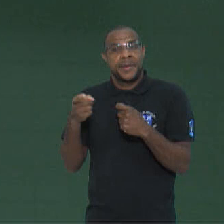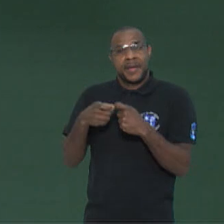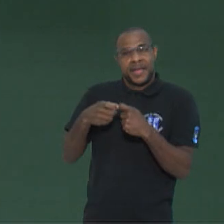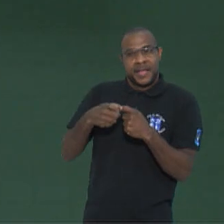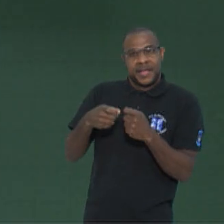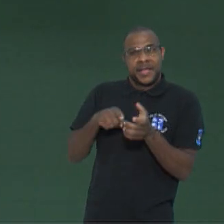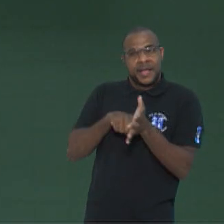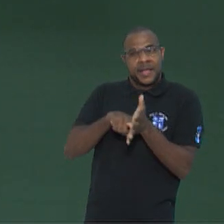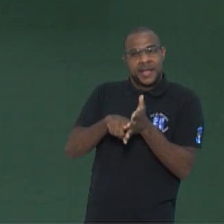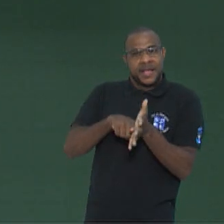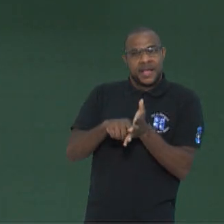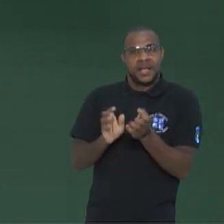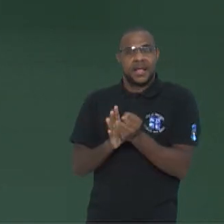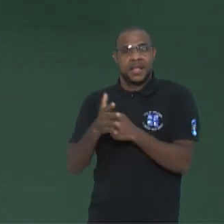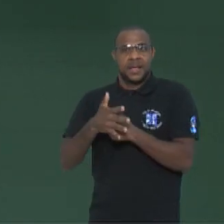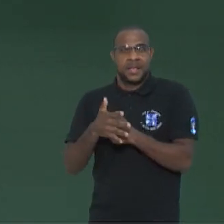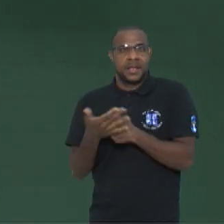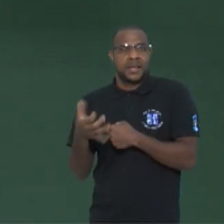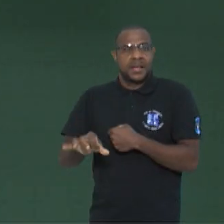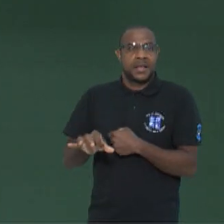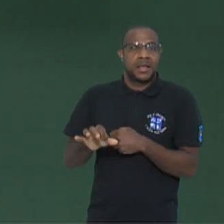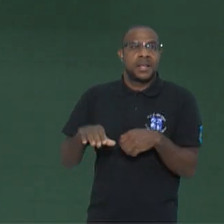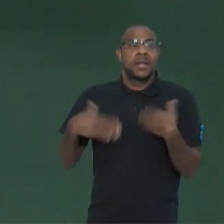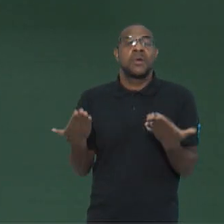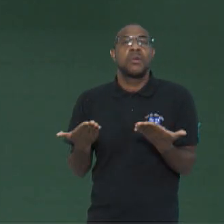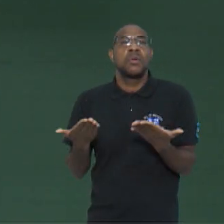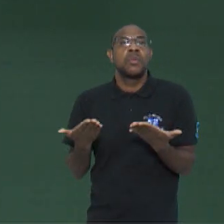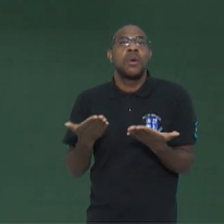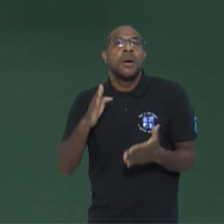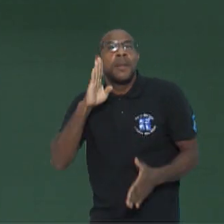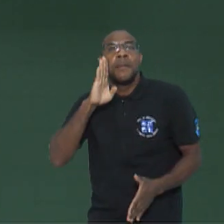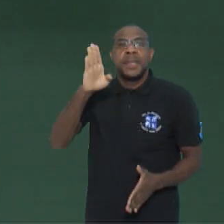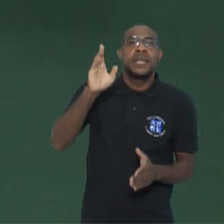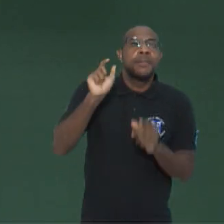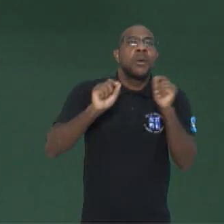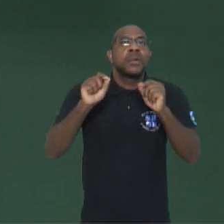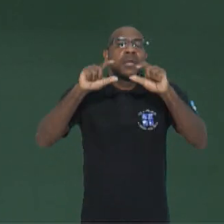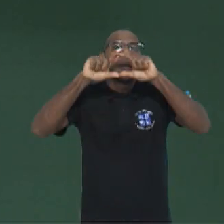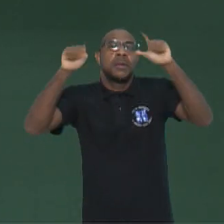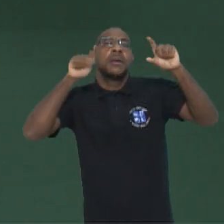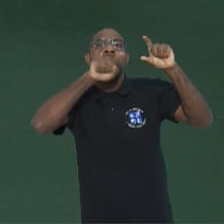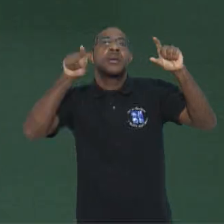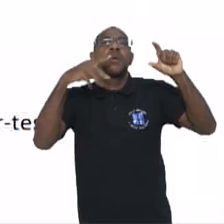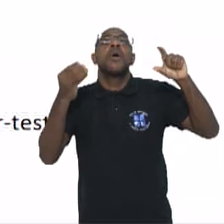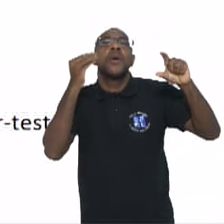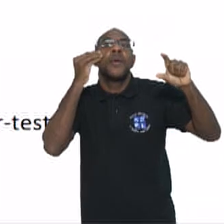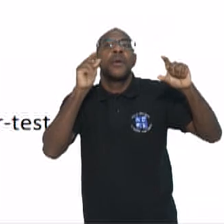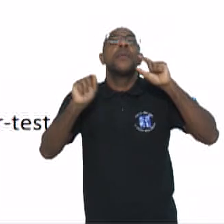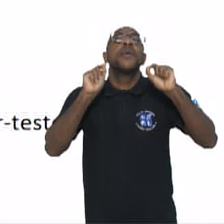fato que está sendo noticiado? Pensem um pouquinho aí e façam a resposta de vocês.